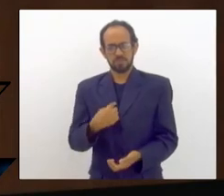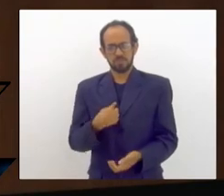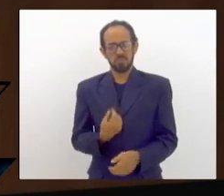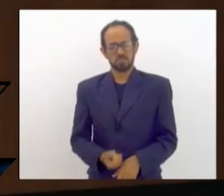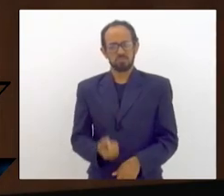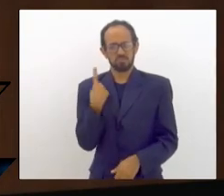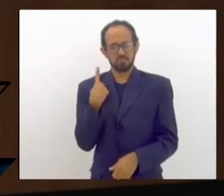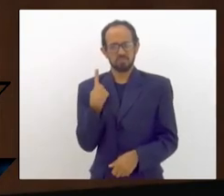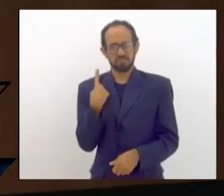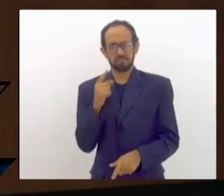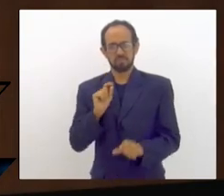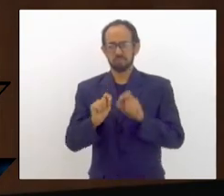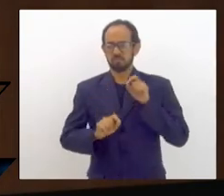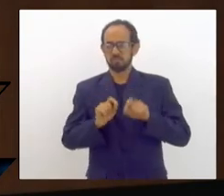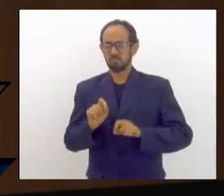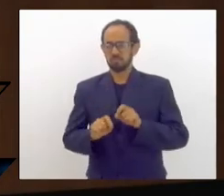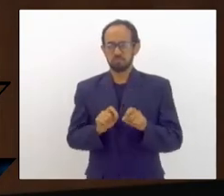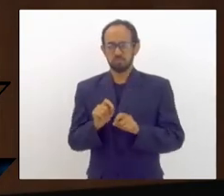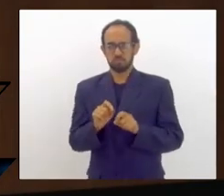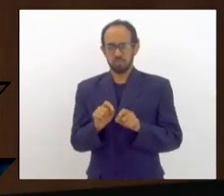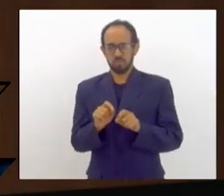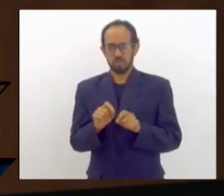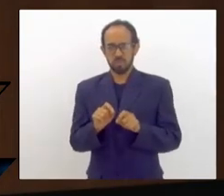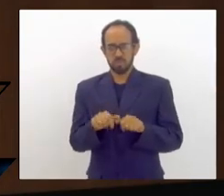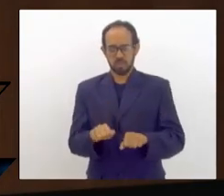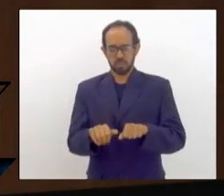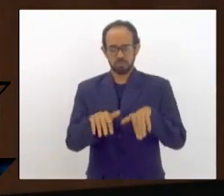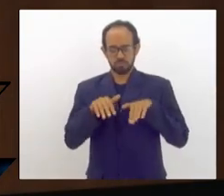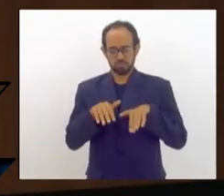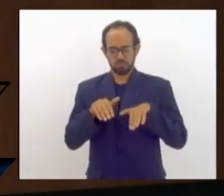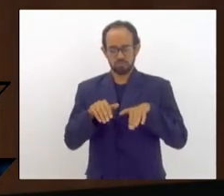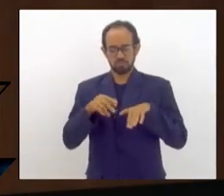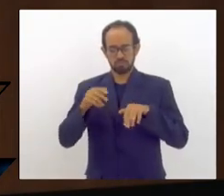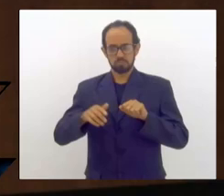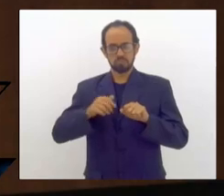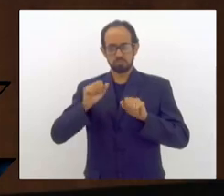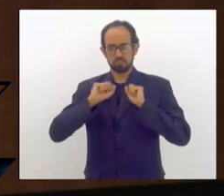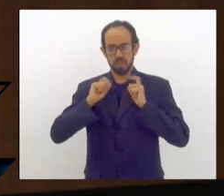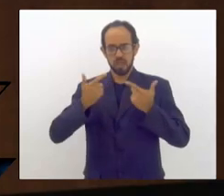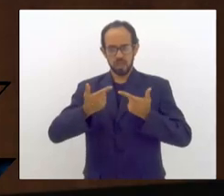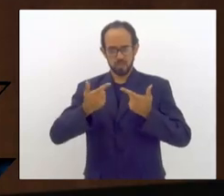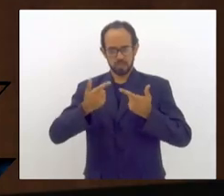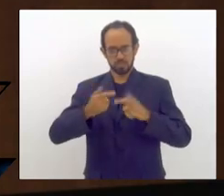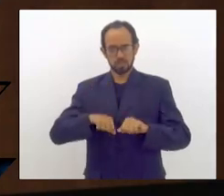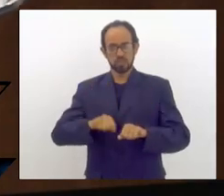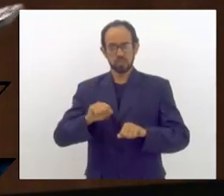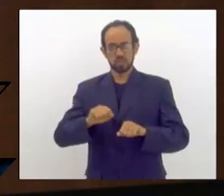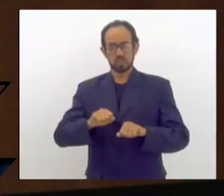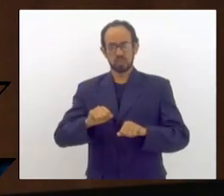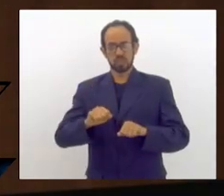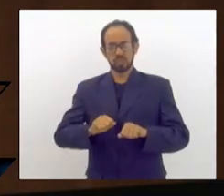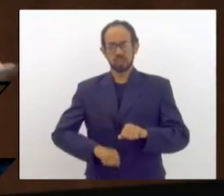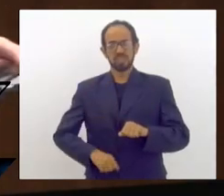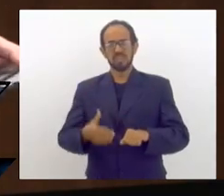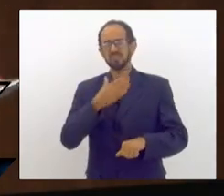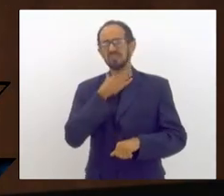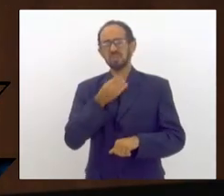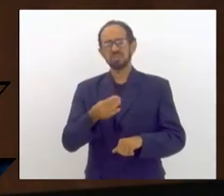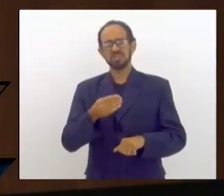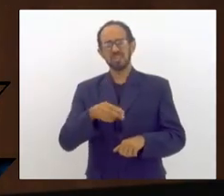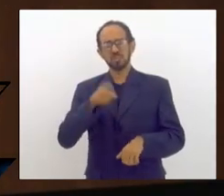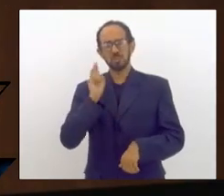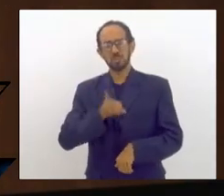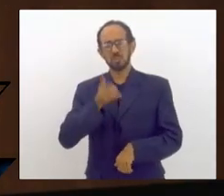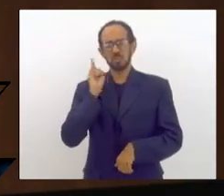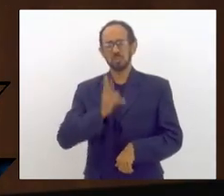estranheza que nas sessões plenárias e nos anais dessa casa, a hipocrisia vem comendo solta por